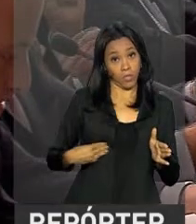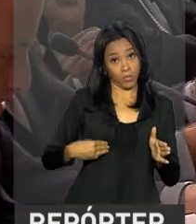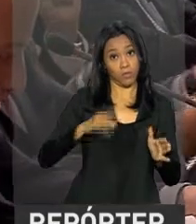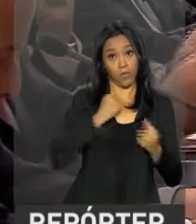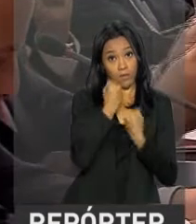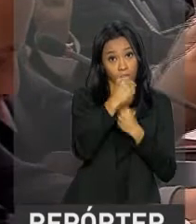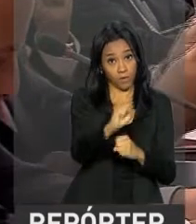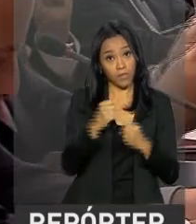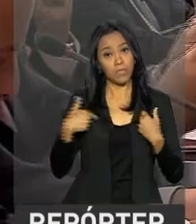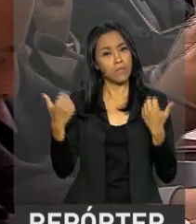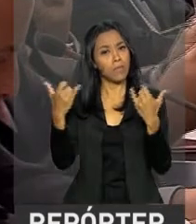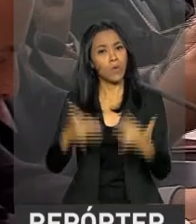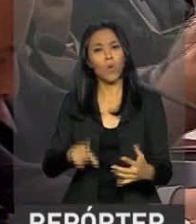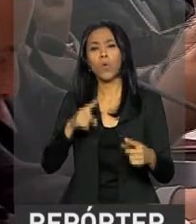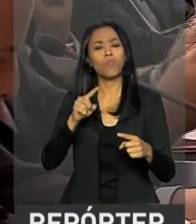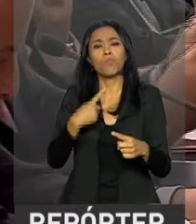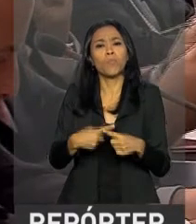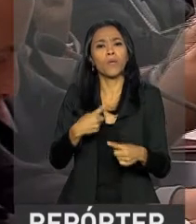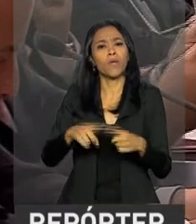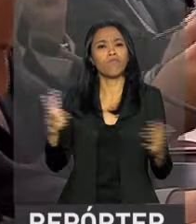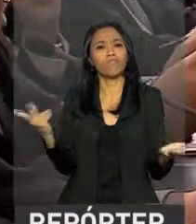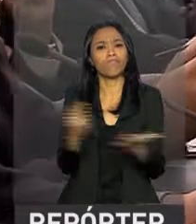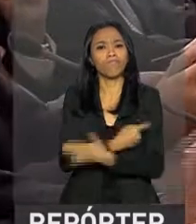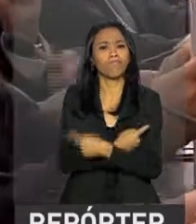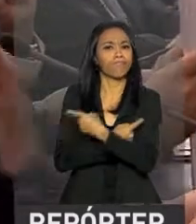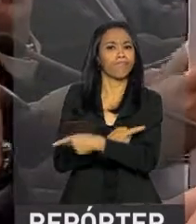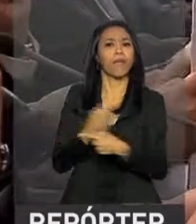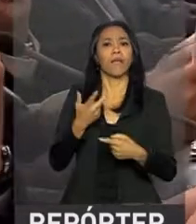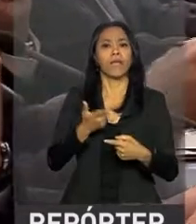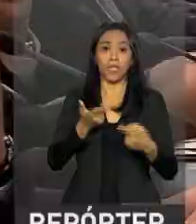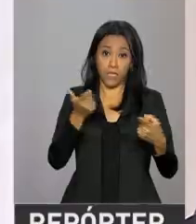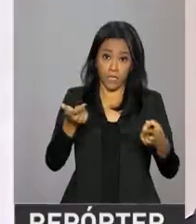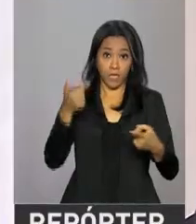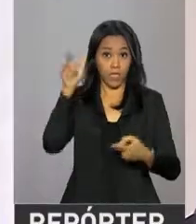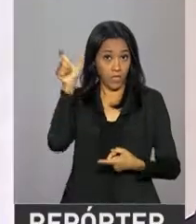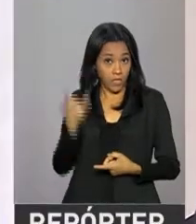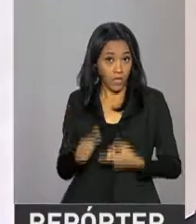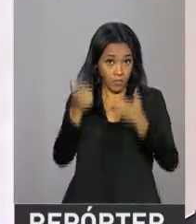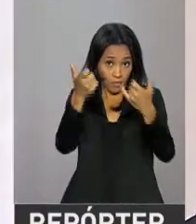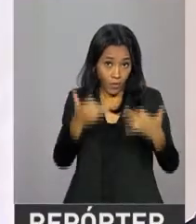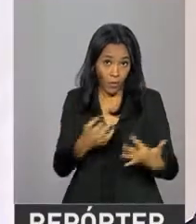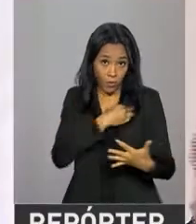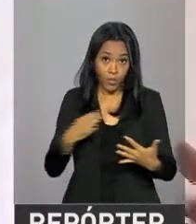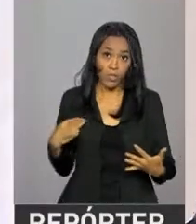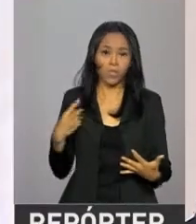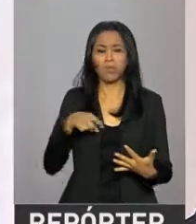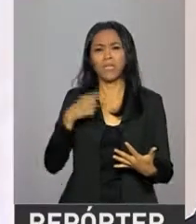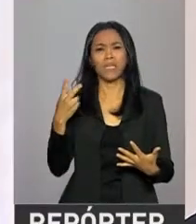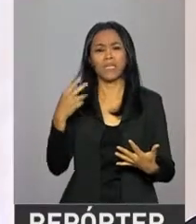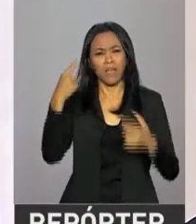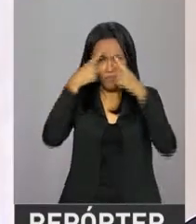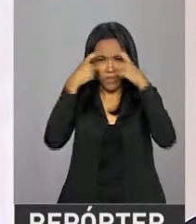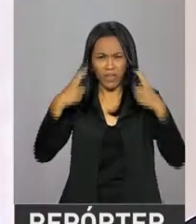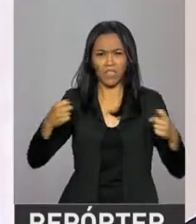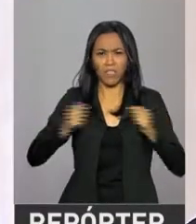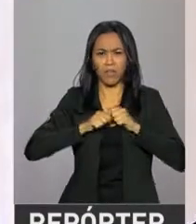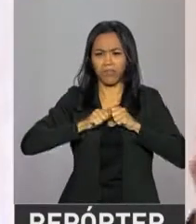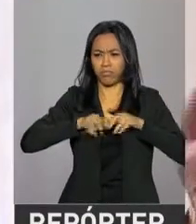intervenção. Jungmann citou alguns exemplos de como a violência no Rio de Janeiro tem afetado a vida do cidadão. Segundo o